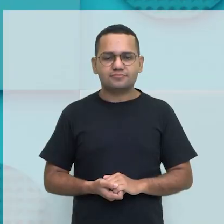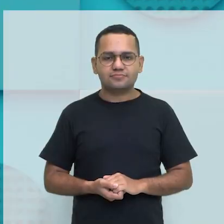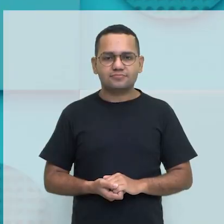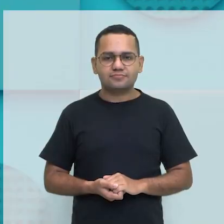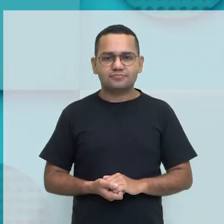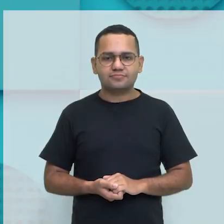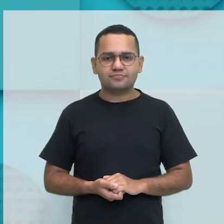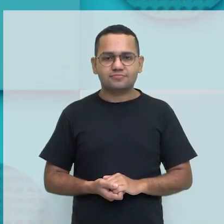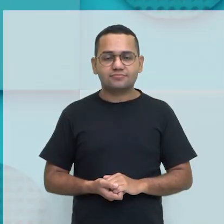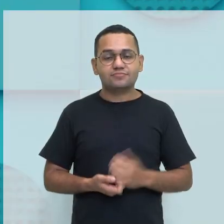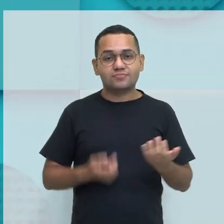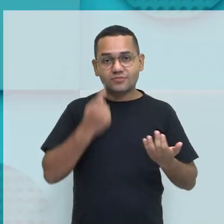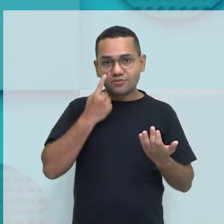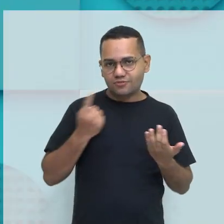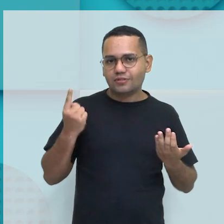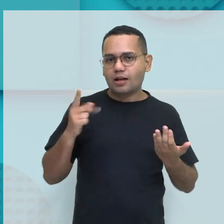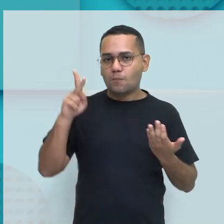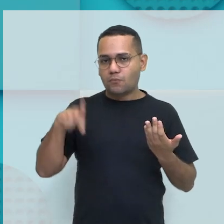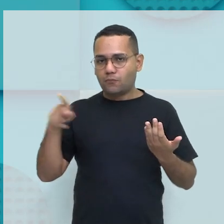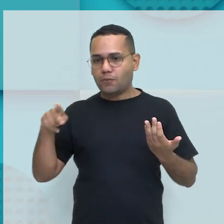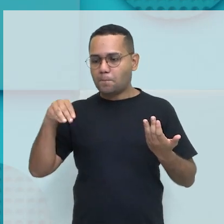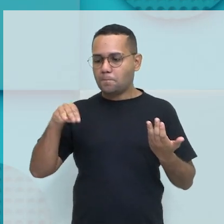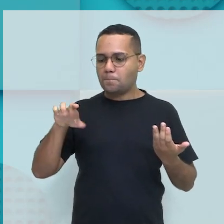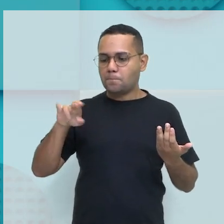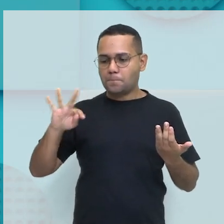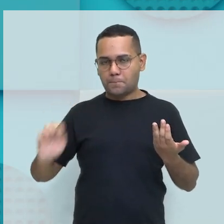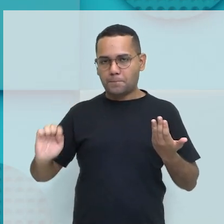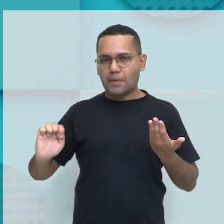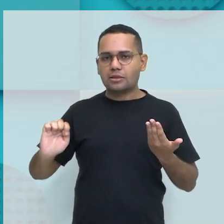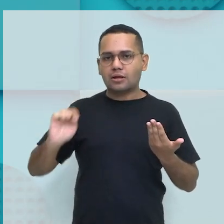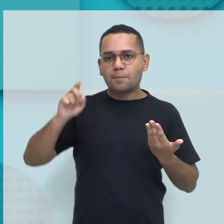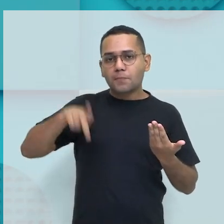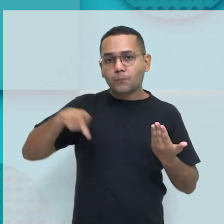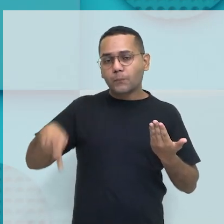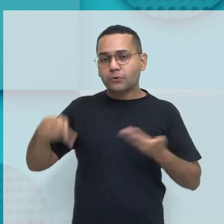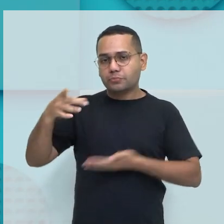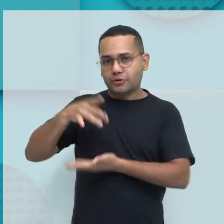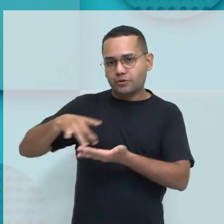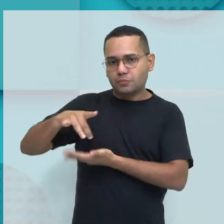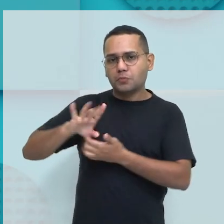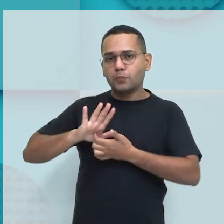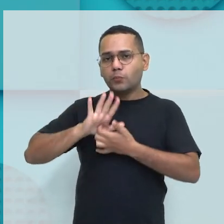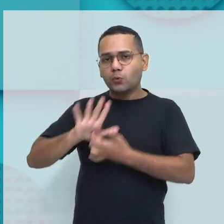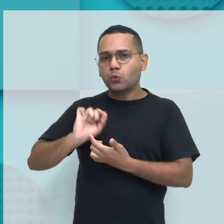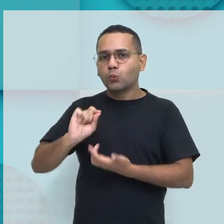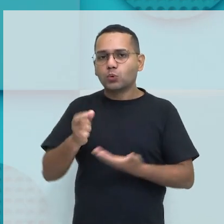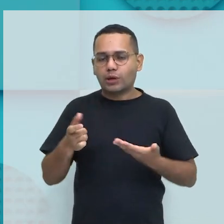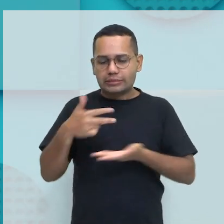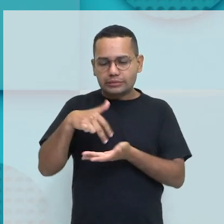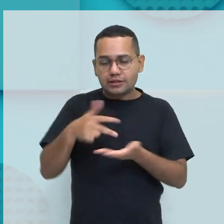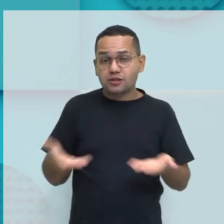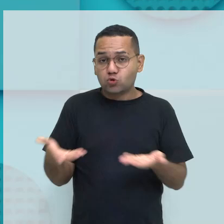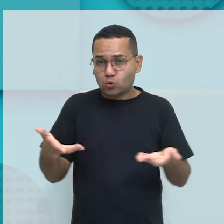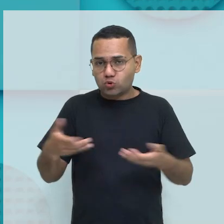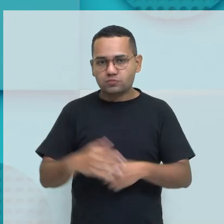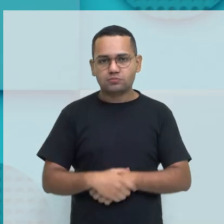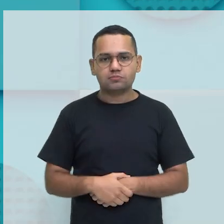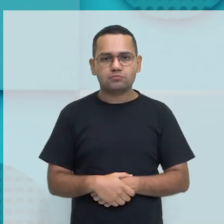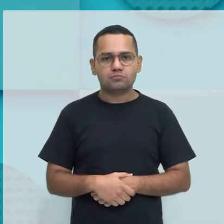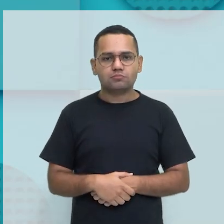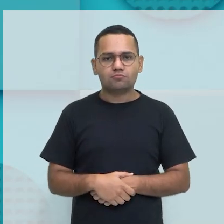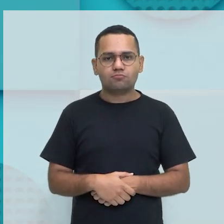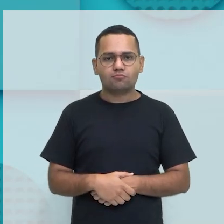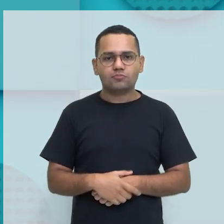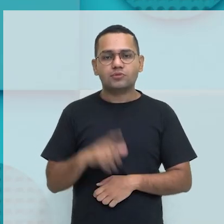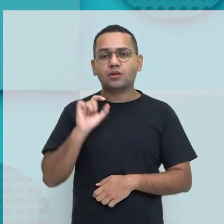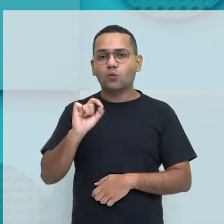Então, tivemos a participação da professora Marta, aqui do Centro de Mídias, que demonstrou um pouco sobre a dança contemporânea, que é a